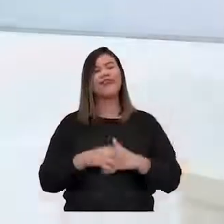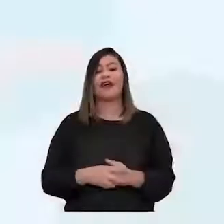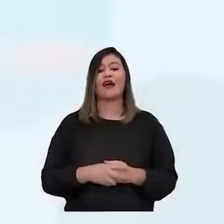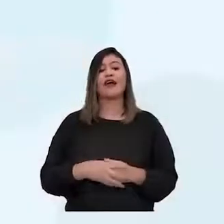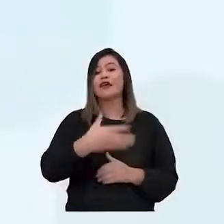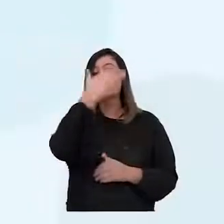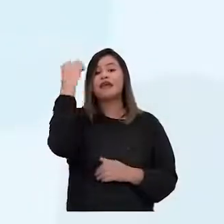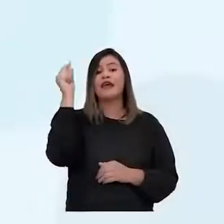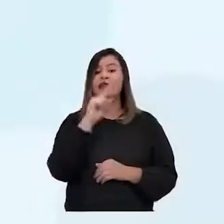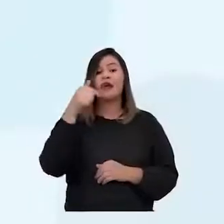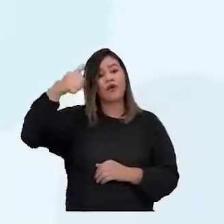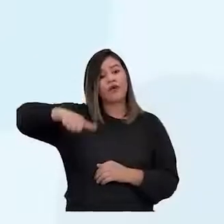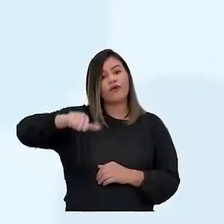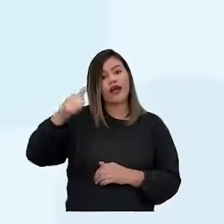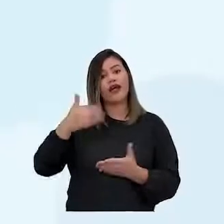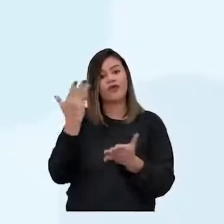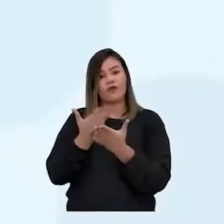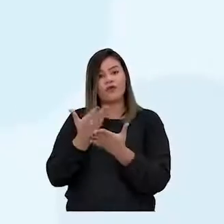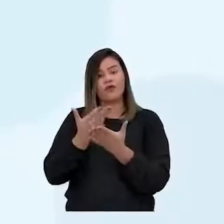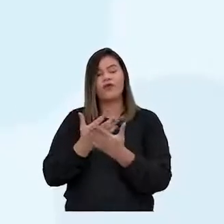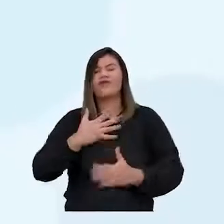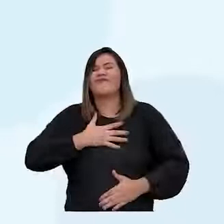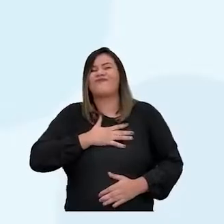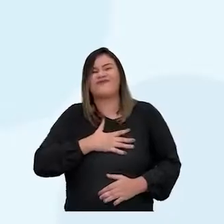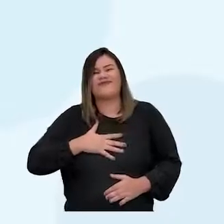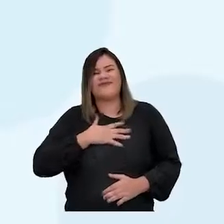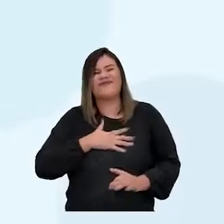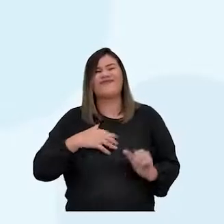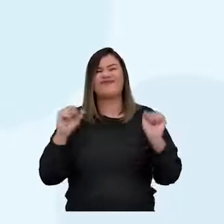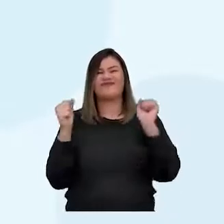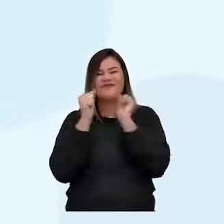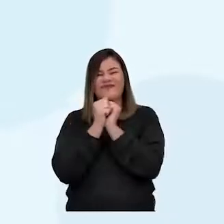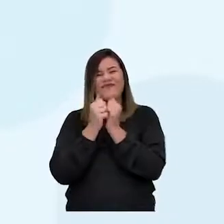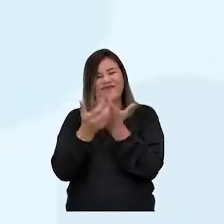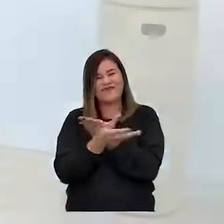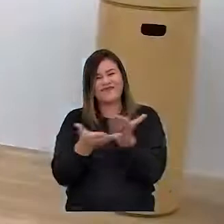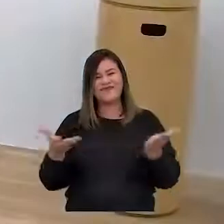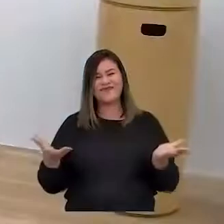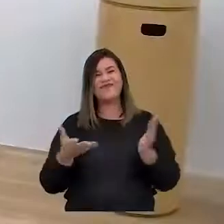se esqueçam de avaliar a nossa aula. Foi um imenso prazer compartilhar esse momento aqui